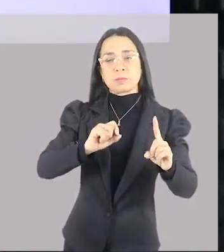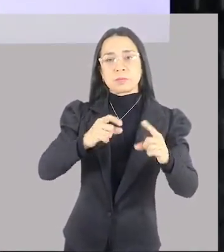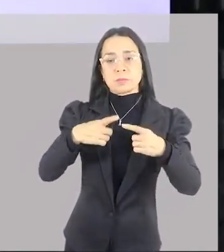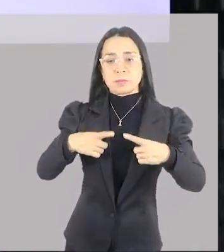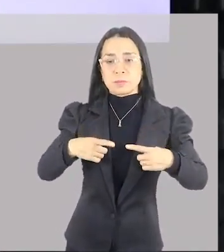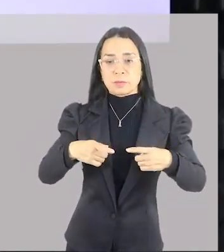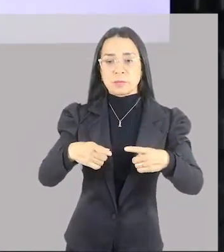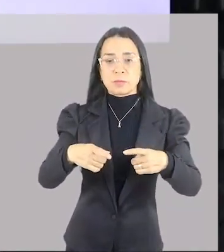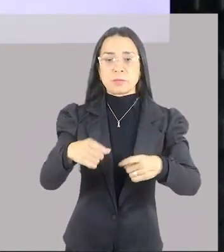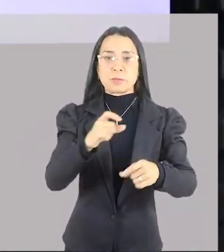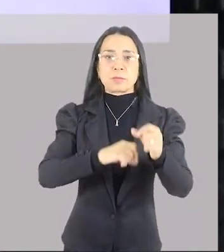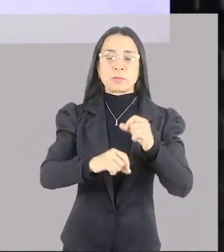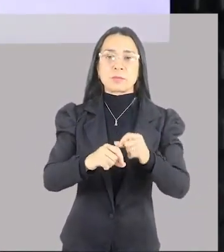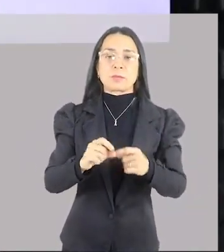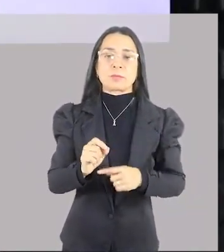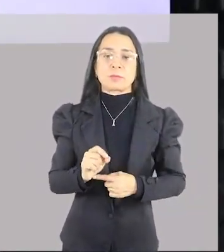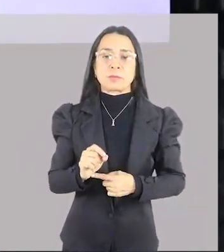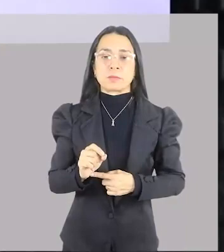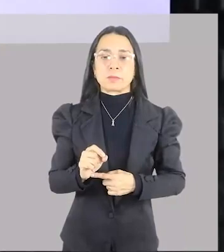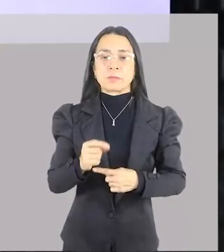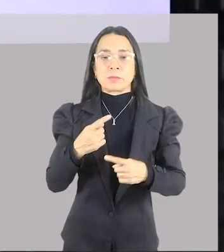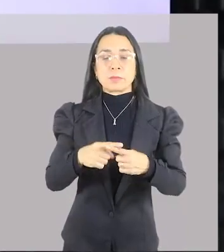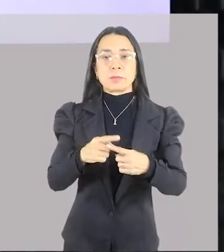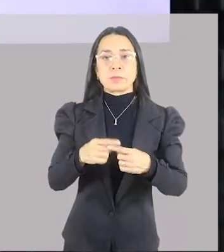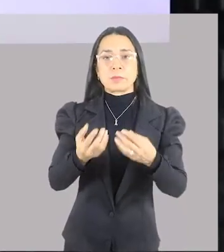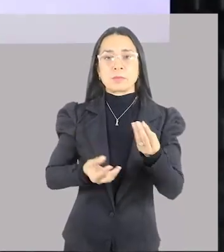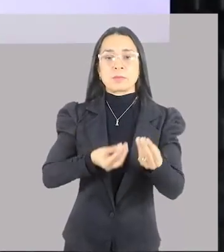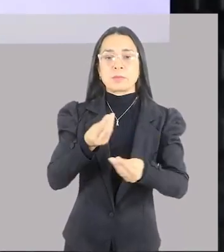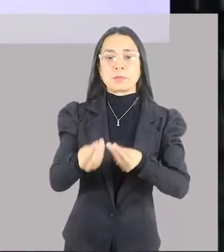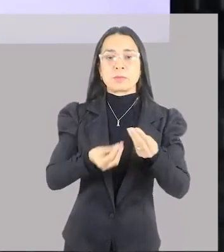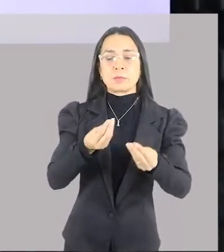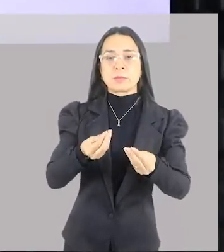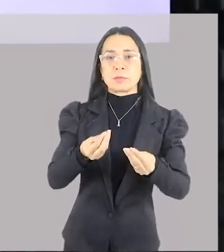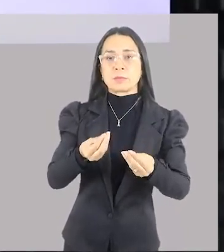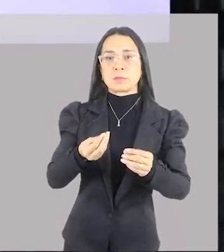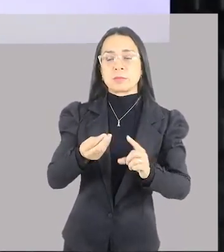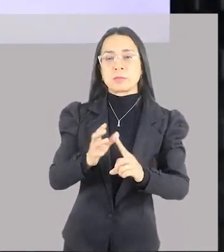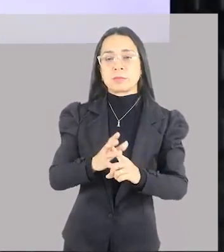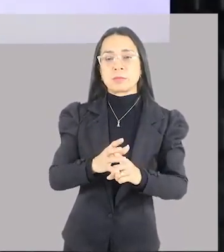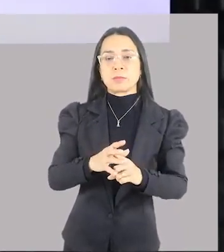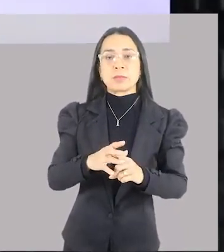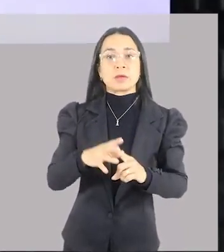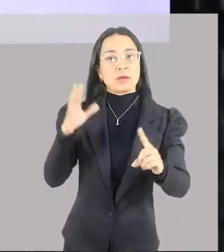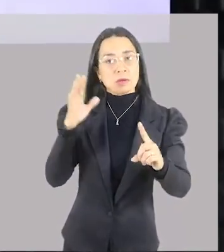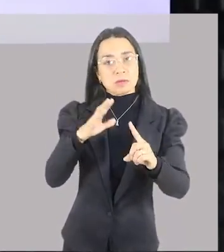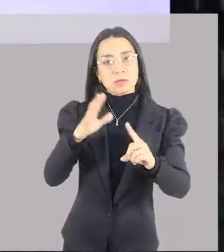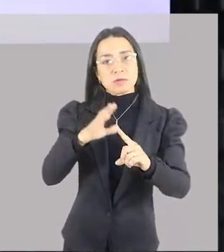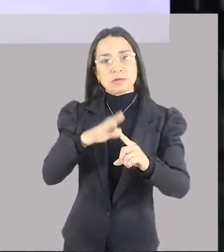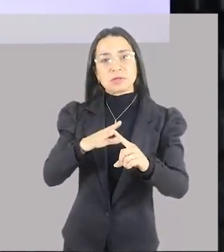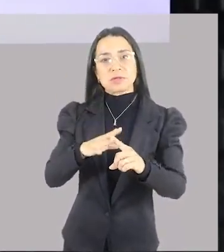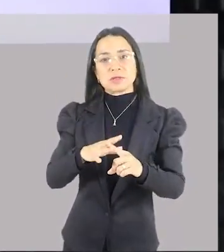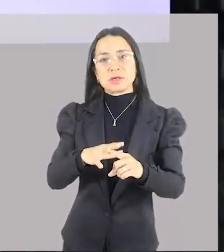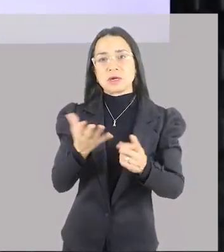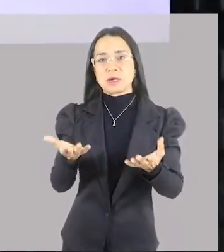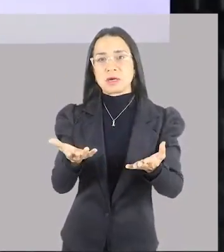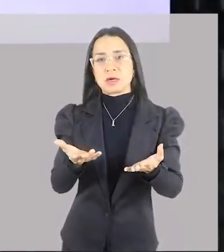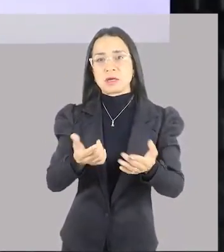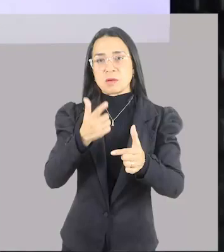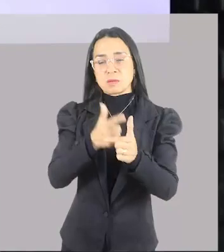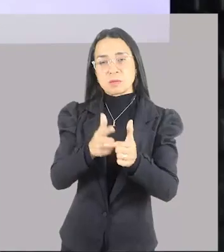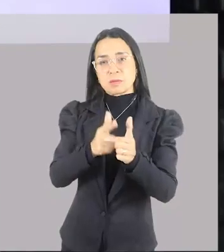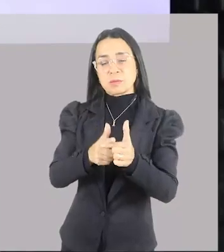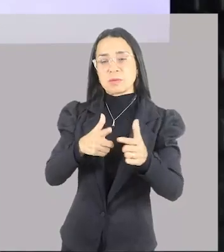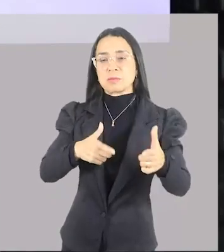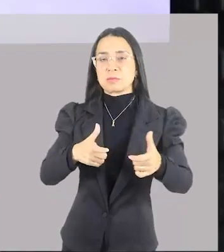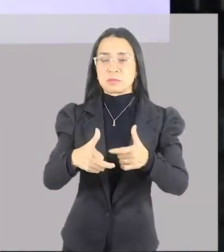essa perspectiva da guerra, porque de uma certa forma vai refletir ali esses horrores da guerra, né? Então, é